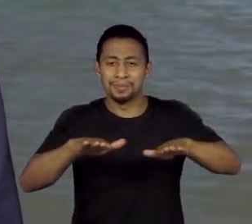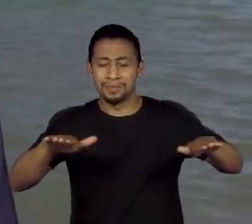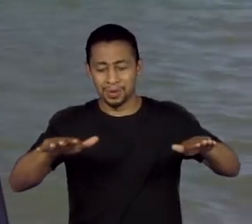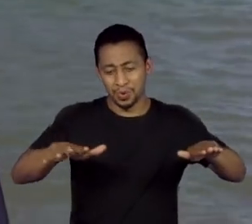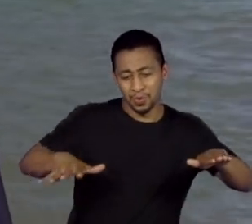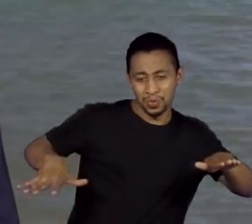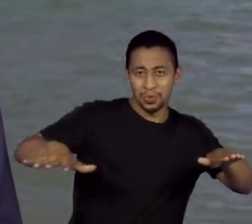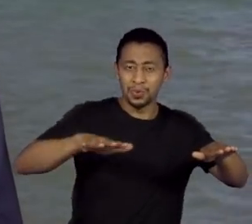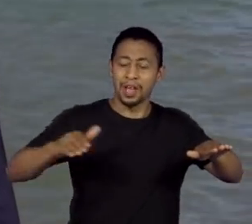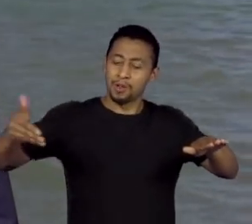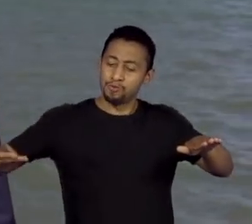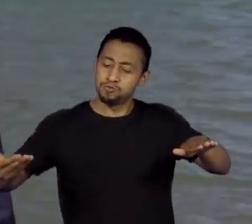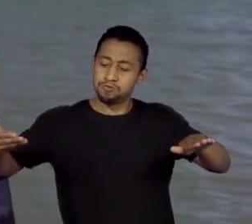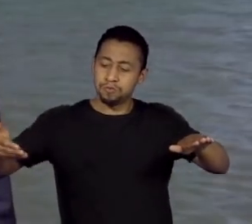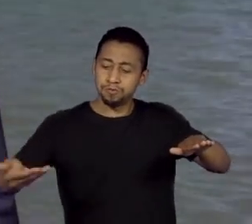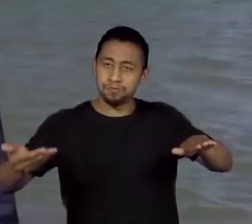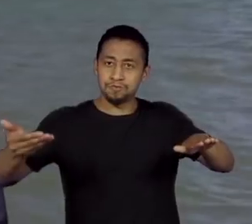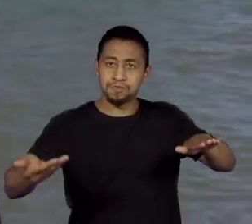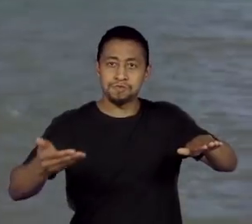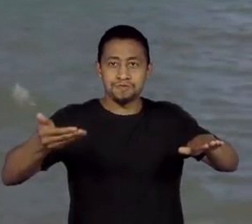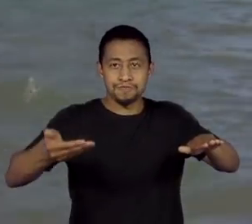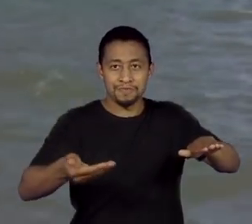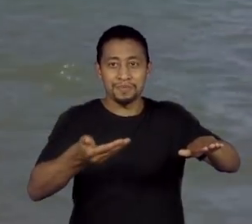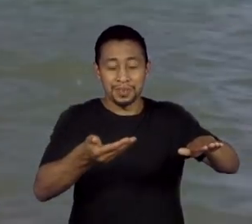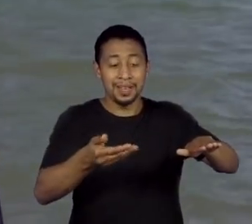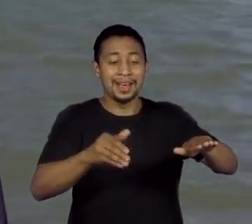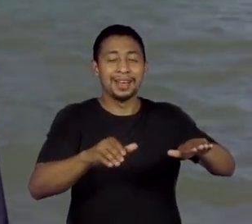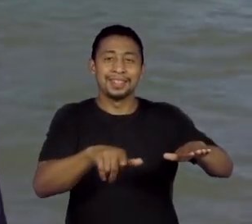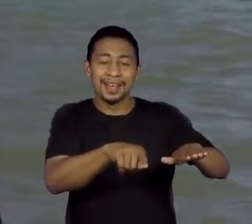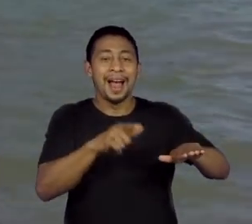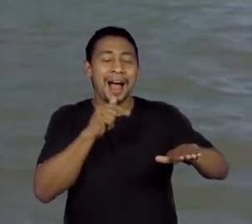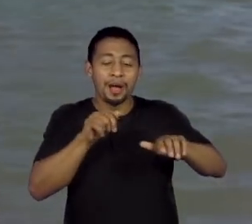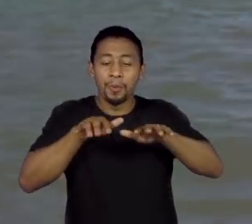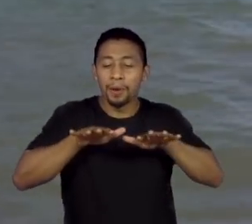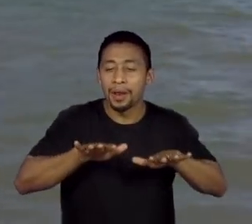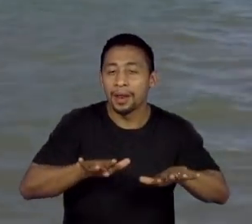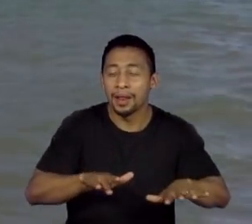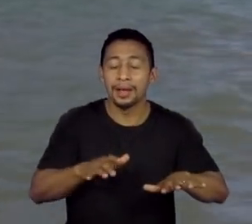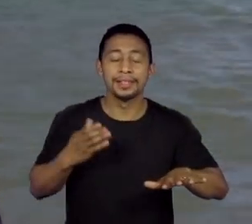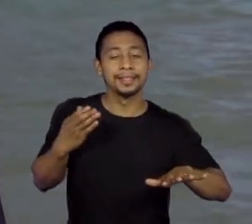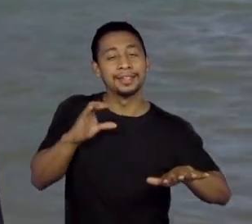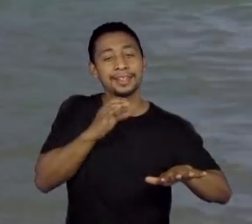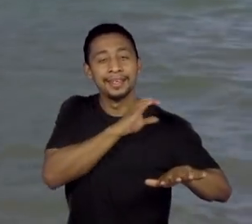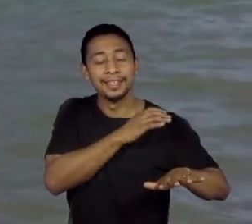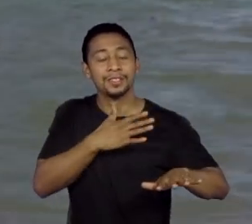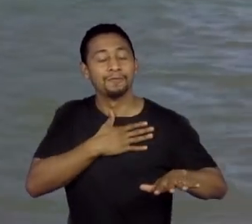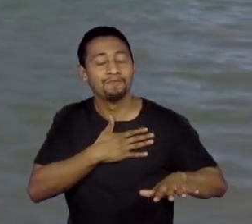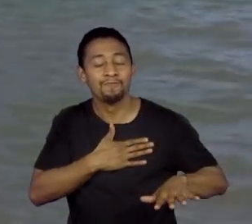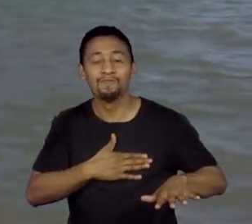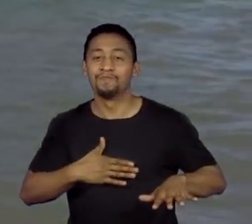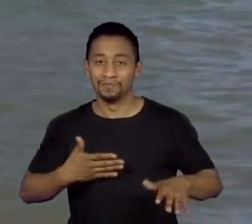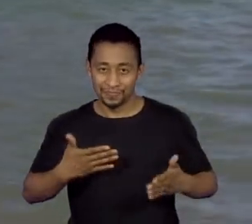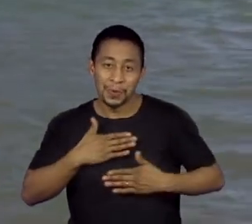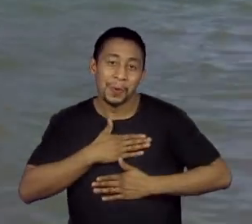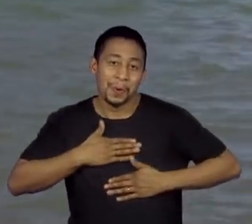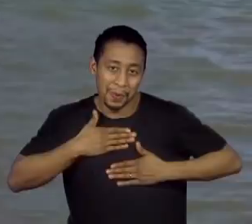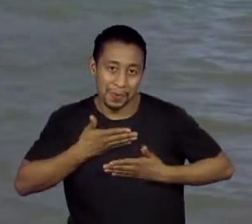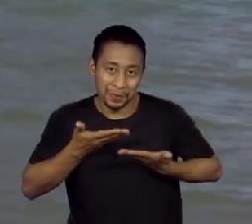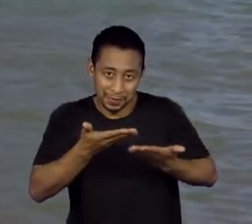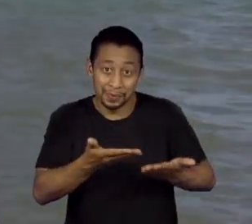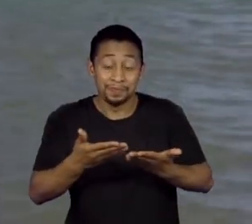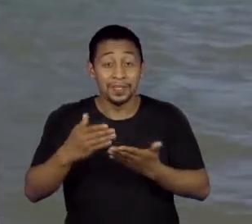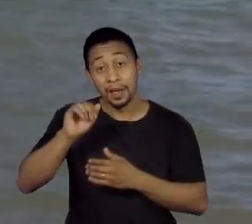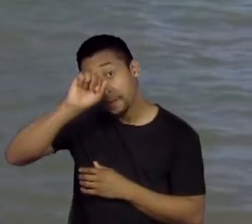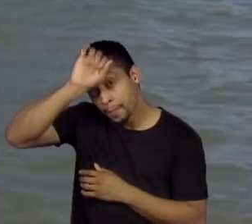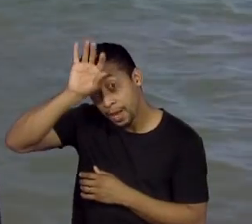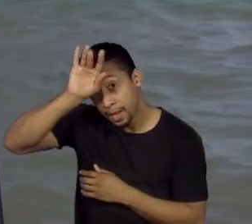mais rasas e acaba esquentando mais rápido, né? As águas são mais quentes, então essas baleias, elas procuram essas áreas. O Banco dos Abrolhos,